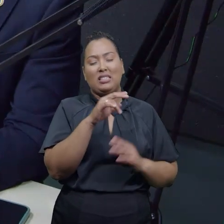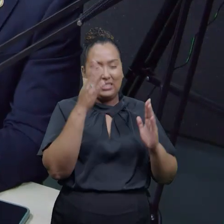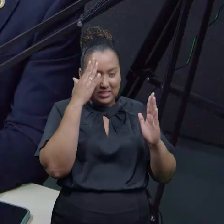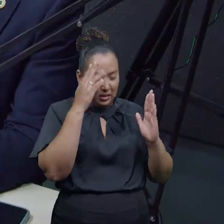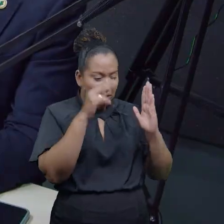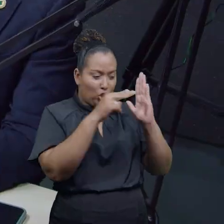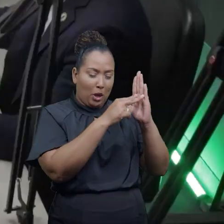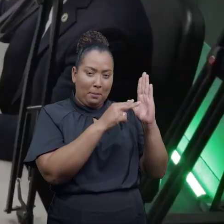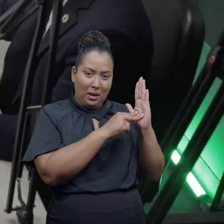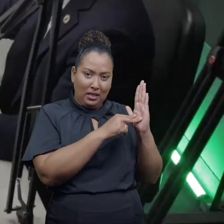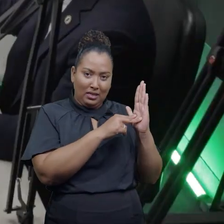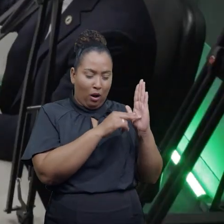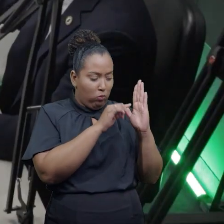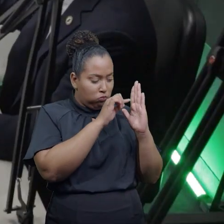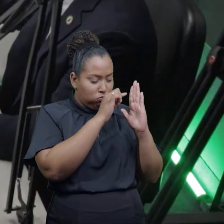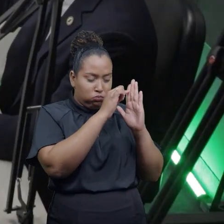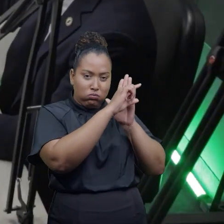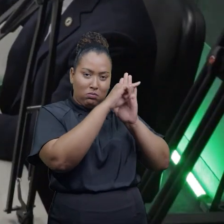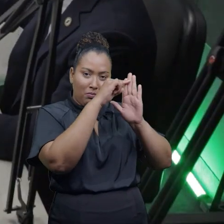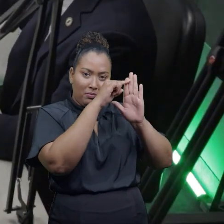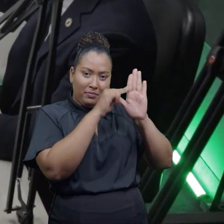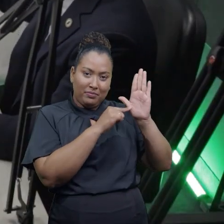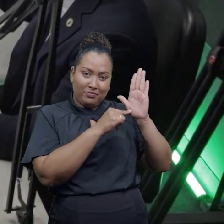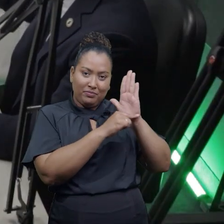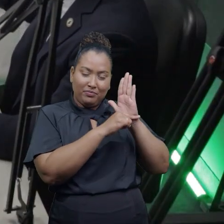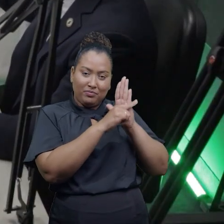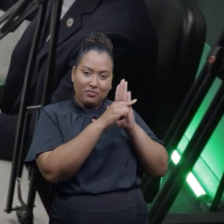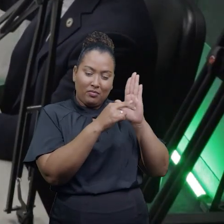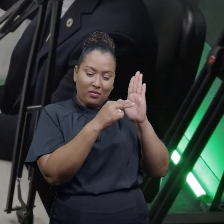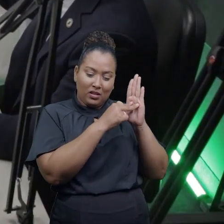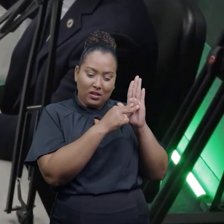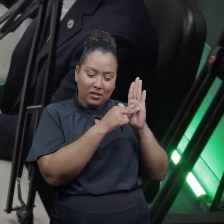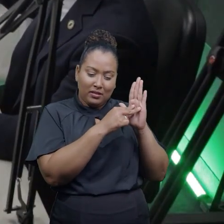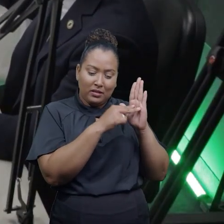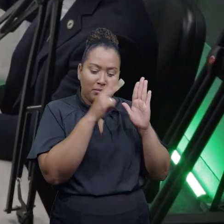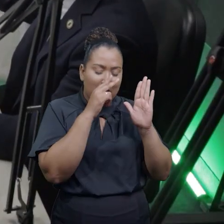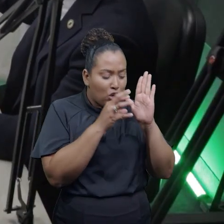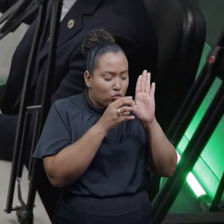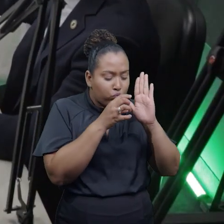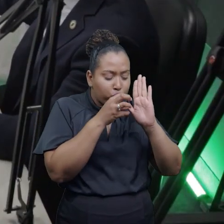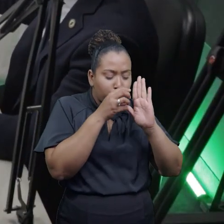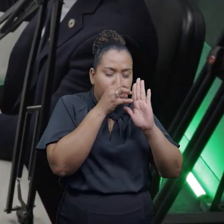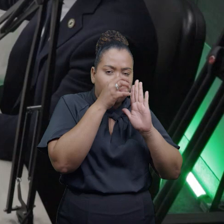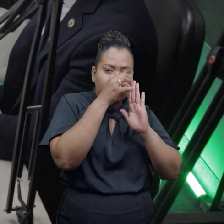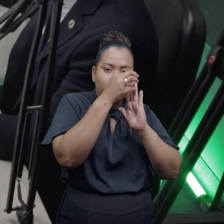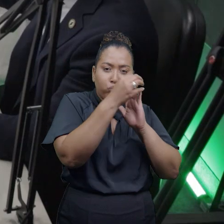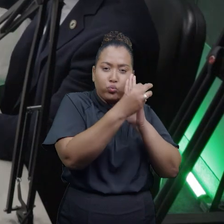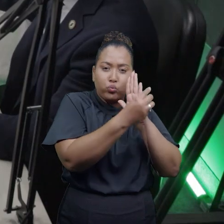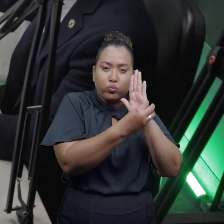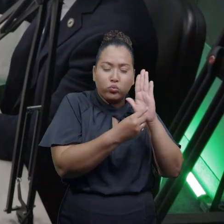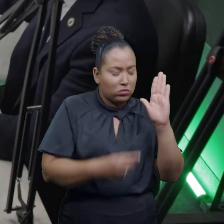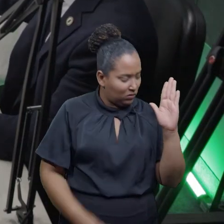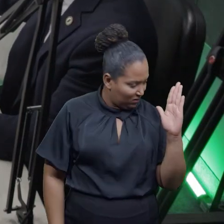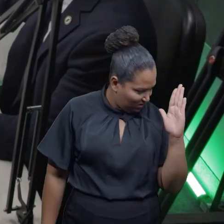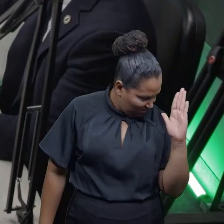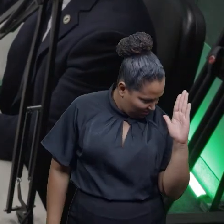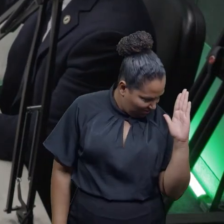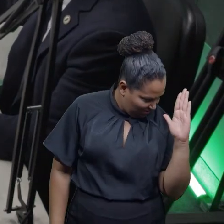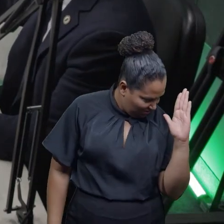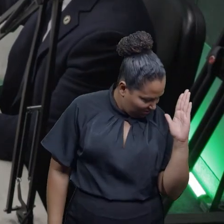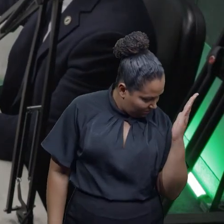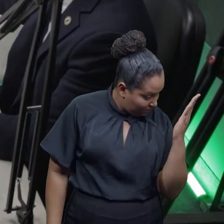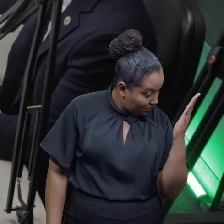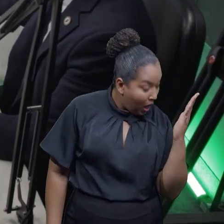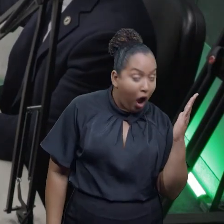que perto das tomadas, ao redor das tomadas, a gente percebia, assim, como se fosse uma nuvenzinha pretinha. Meu